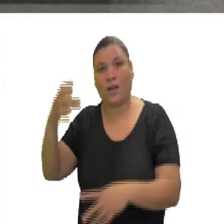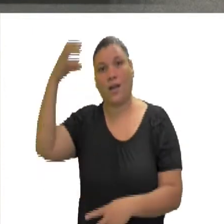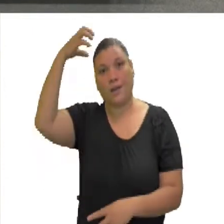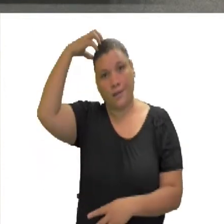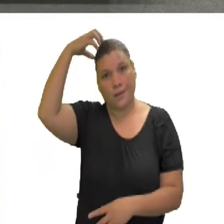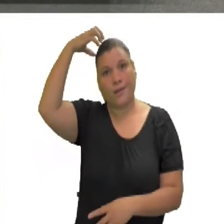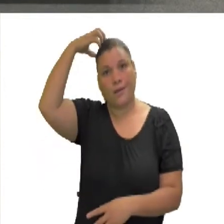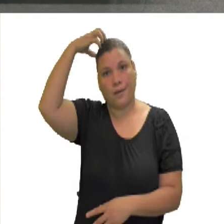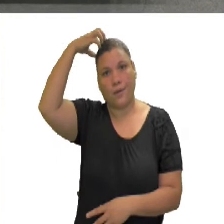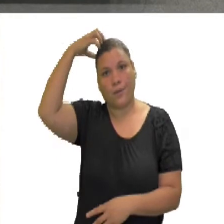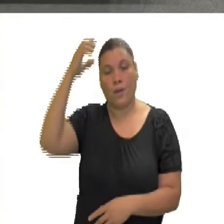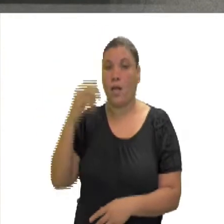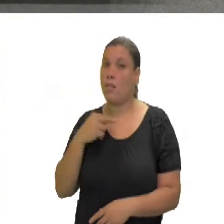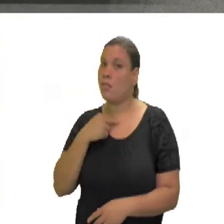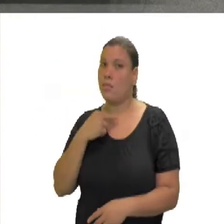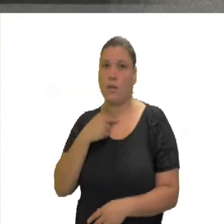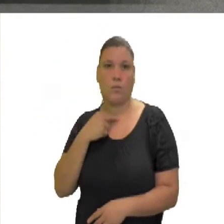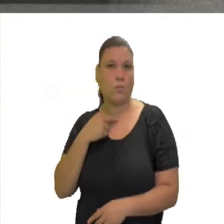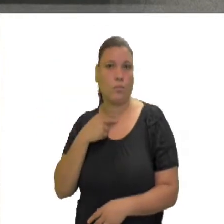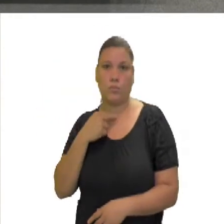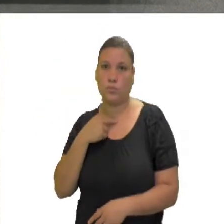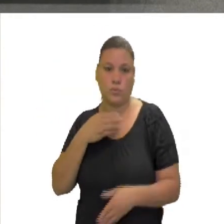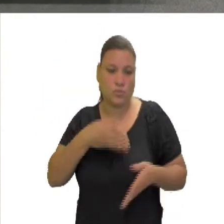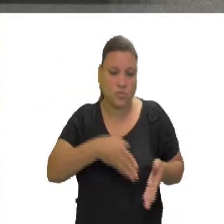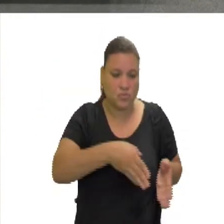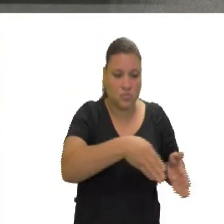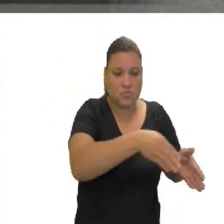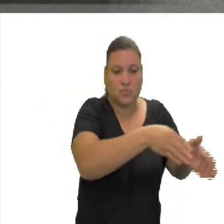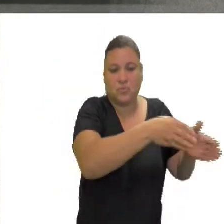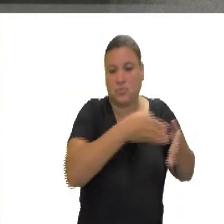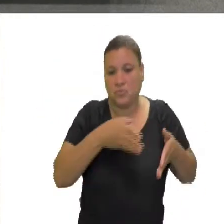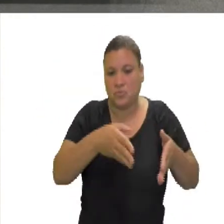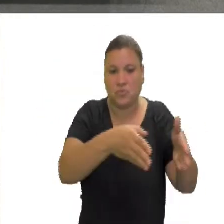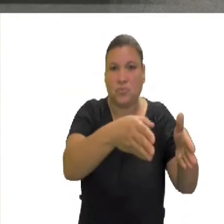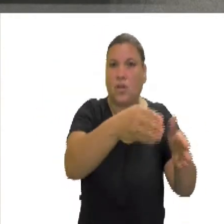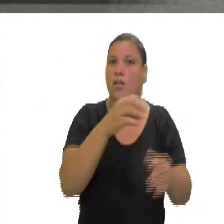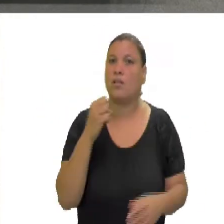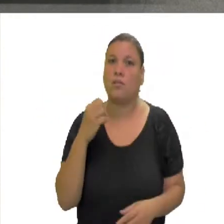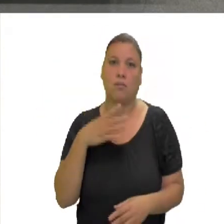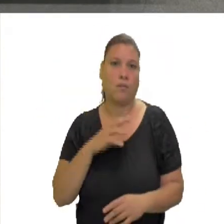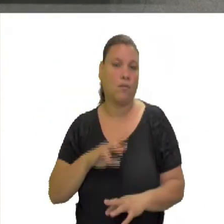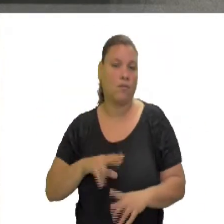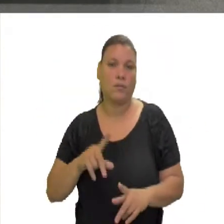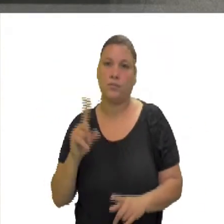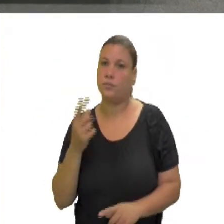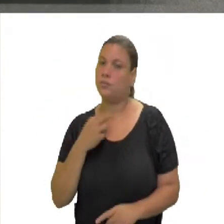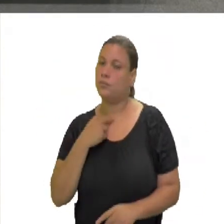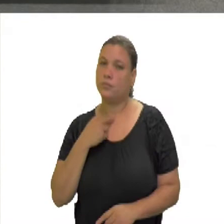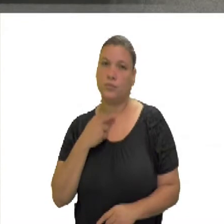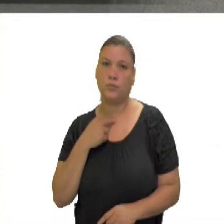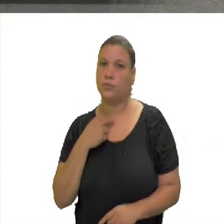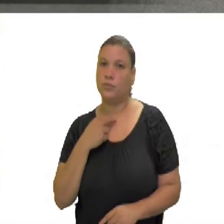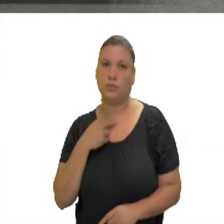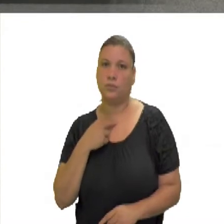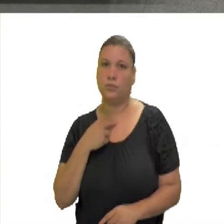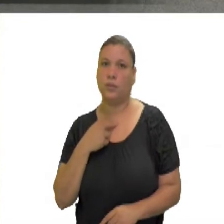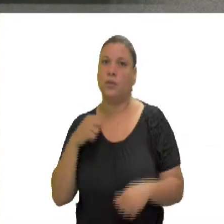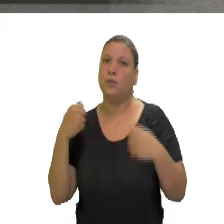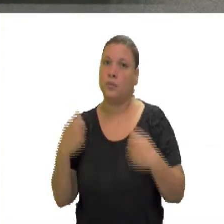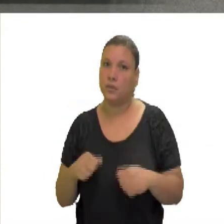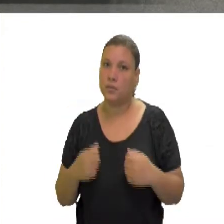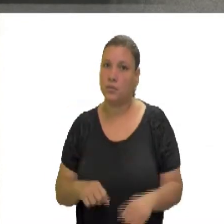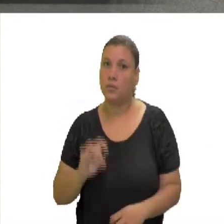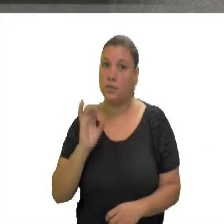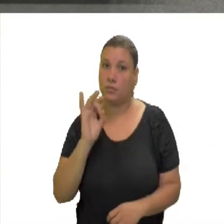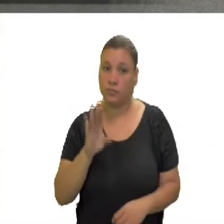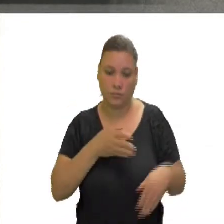esse ouro ali pela fiscalização, ou que você estava querendo roubar, então era importante passar pelas